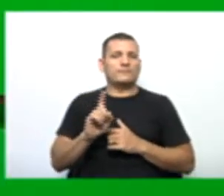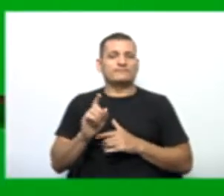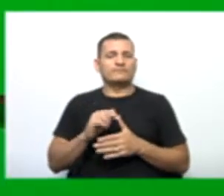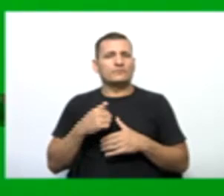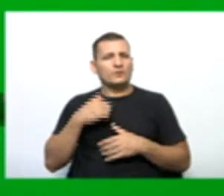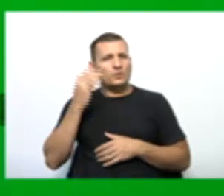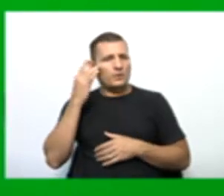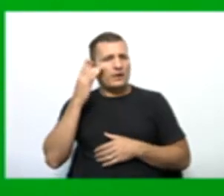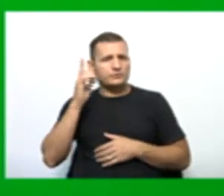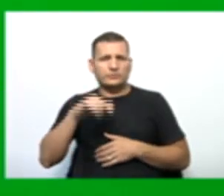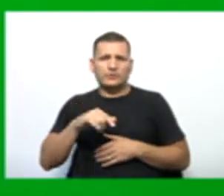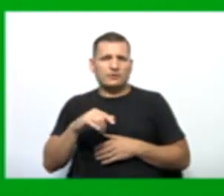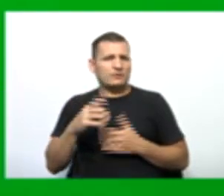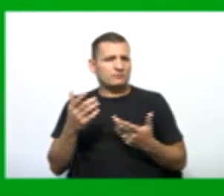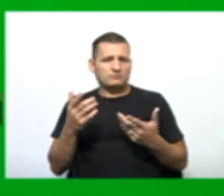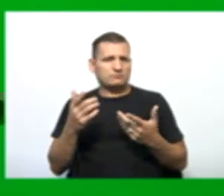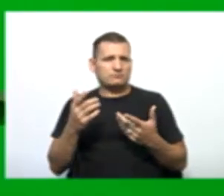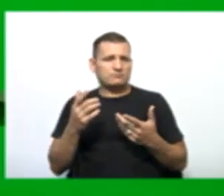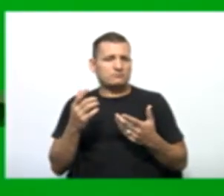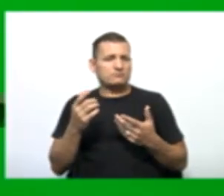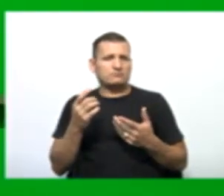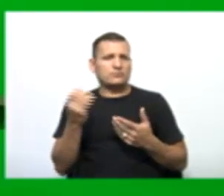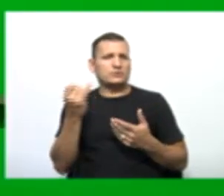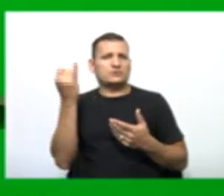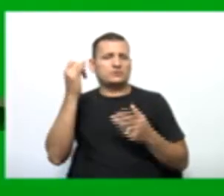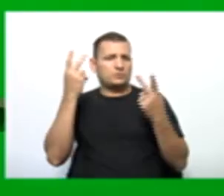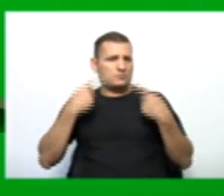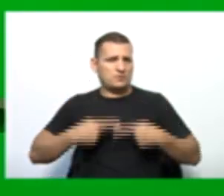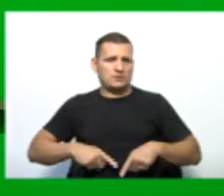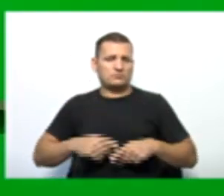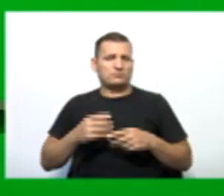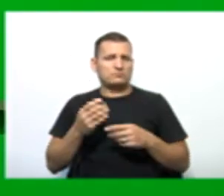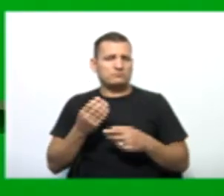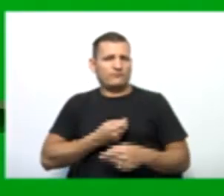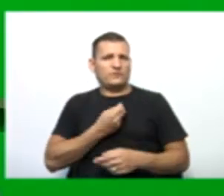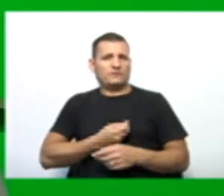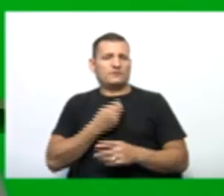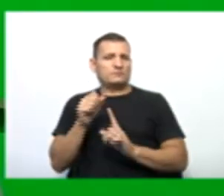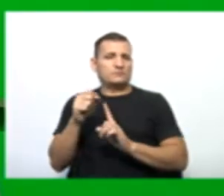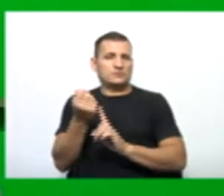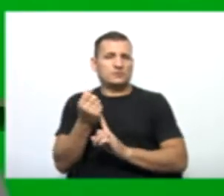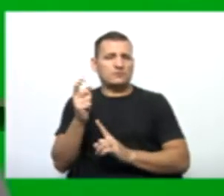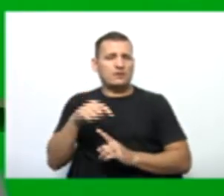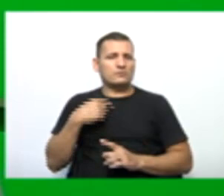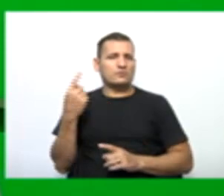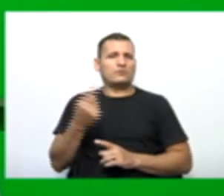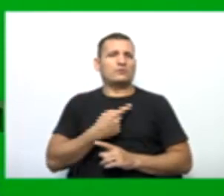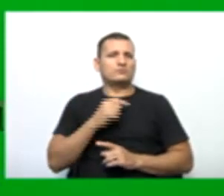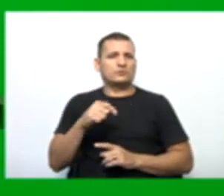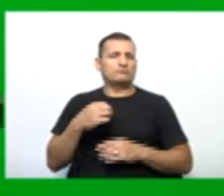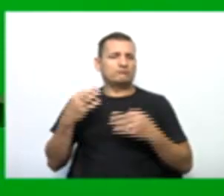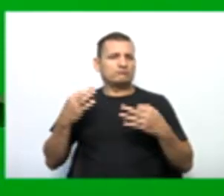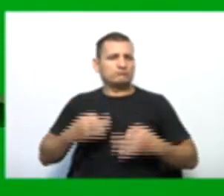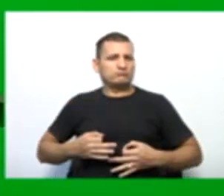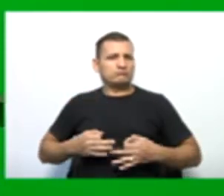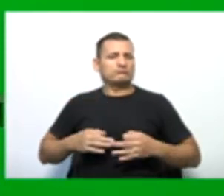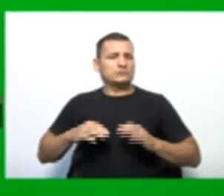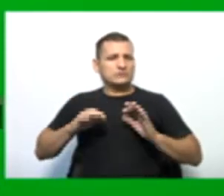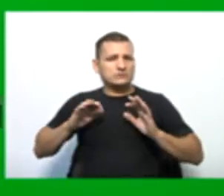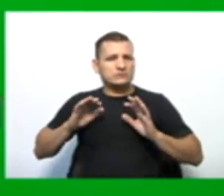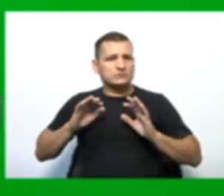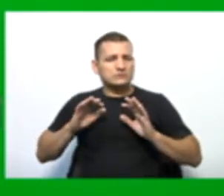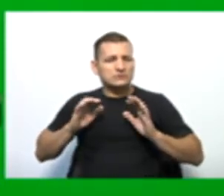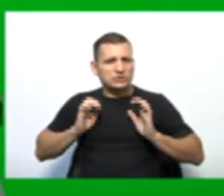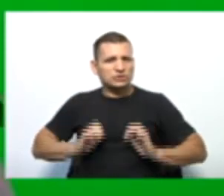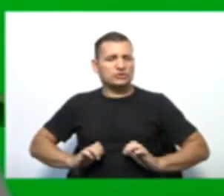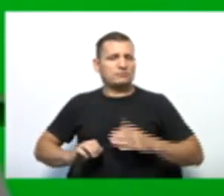ser humano deve ter para viver em sociedade, né? É o que nos mantém como seres pensantes e dignos, né? A ética, para mim, é